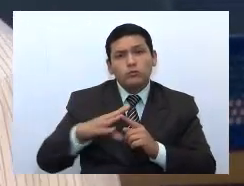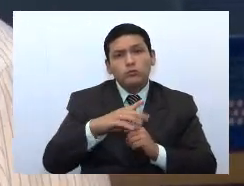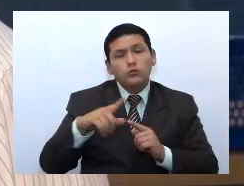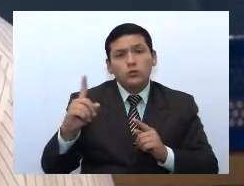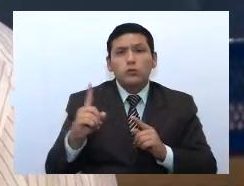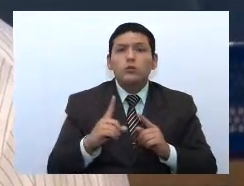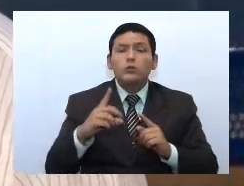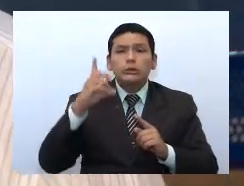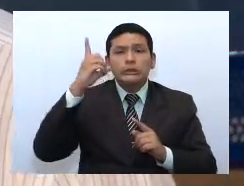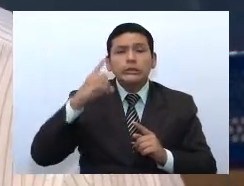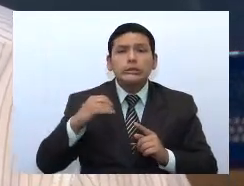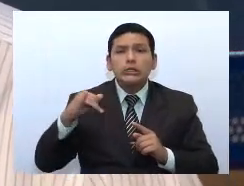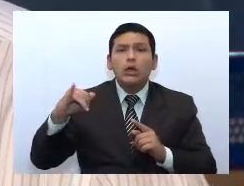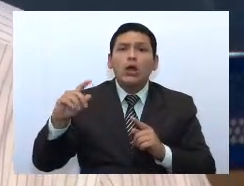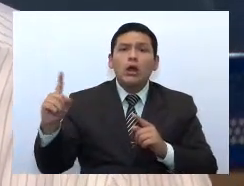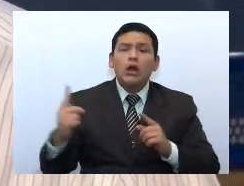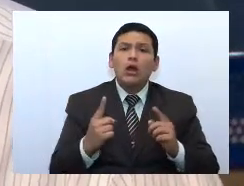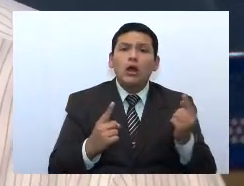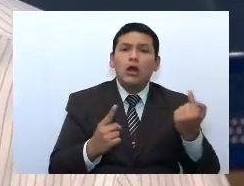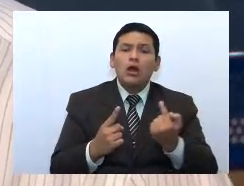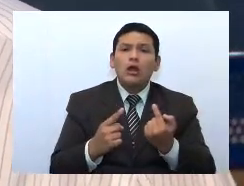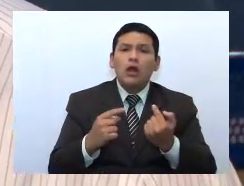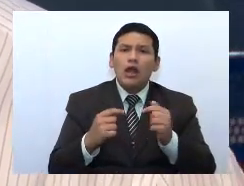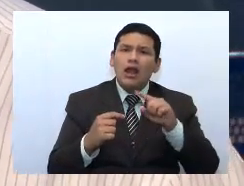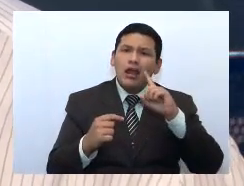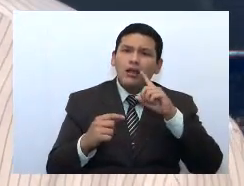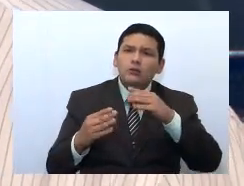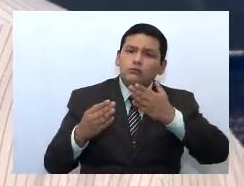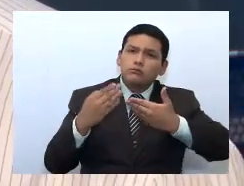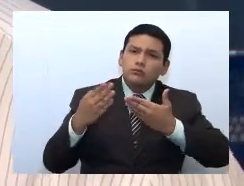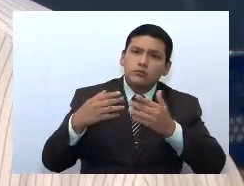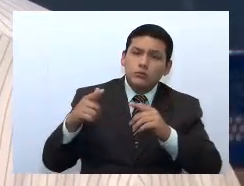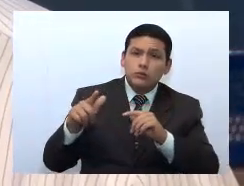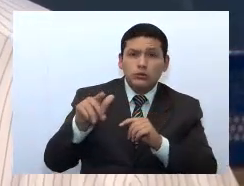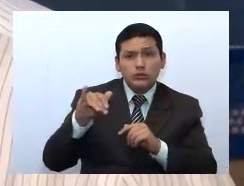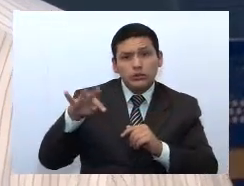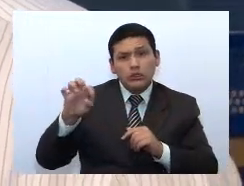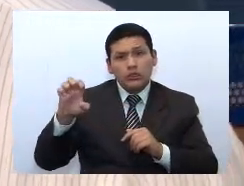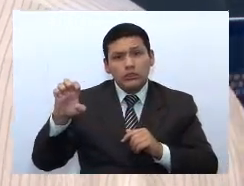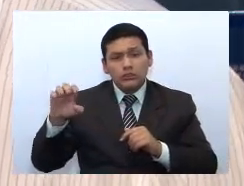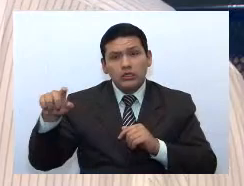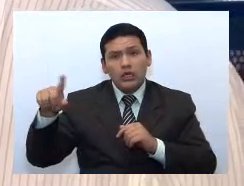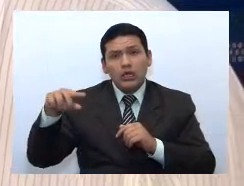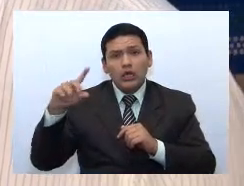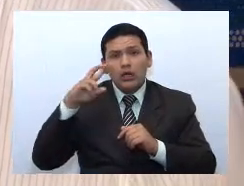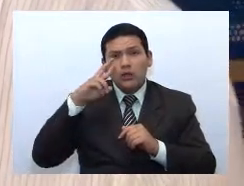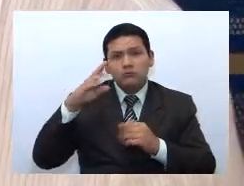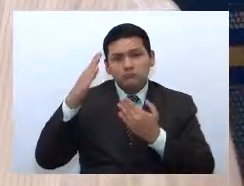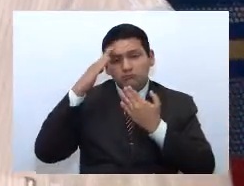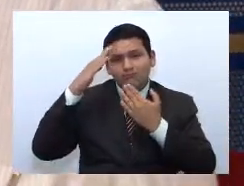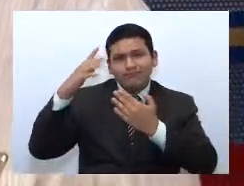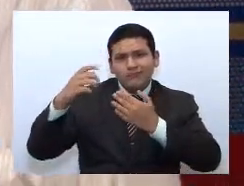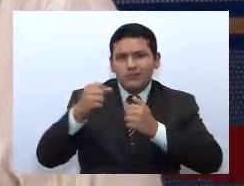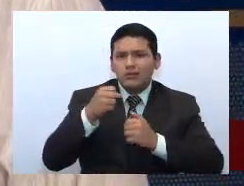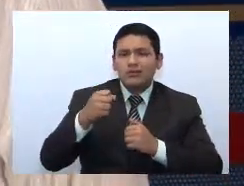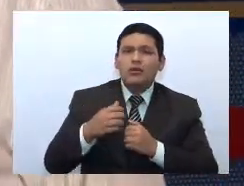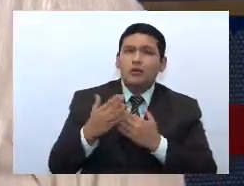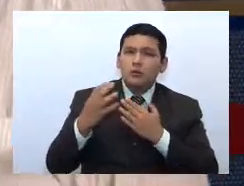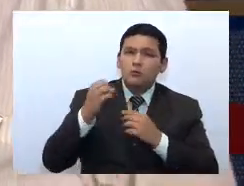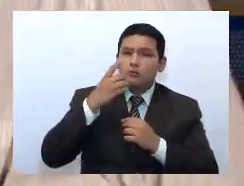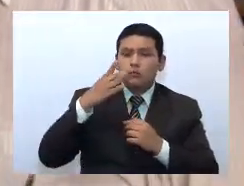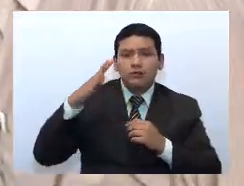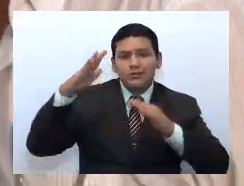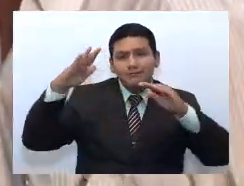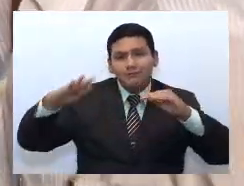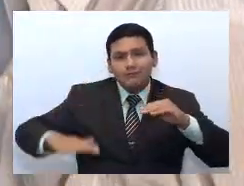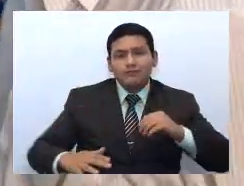diretor. Então ficou na nossa mão essa situação que para nós é no limite. Tá certo, obrigada pela sua entrevista, bom dia. Bom dia para você também, boa